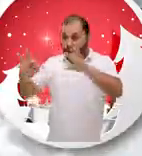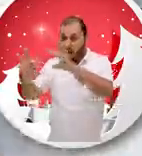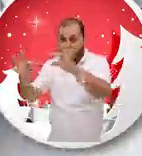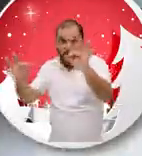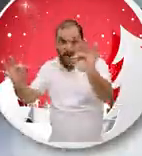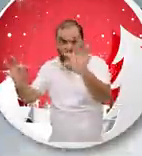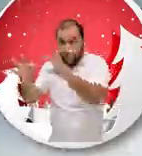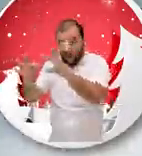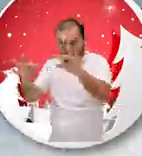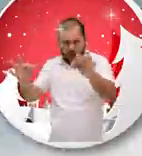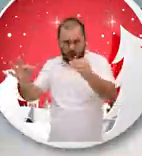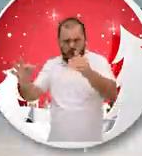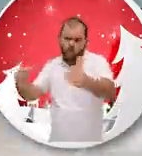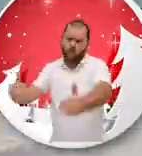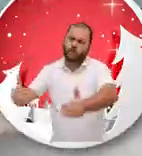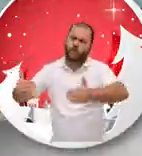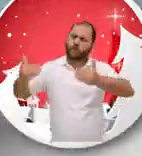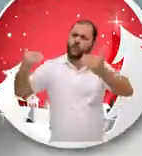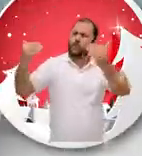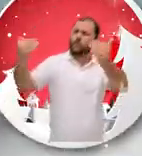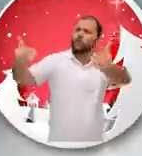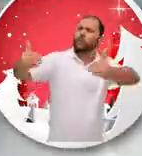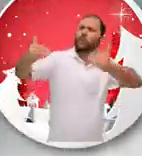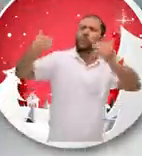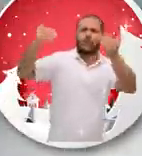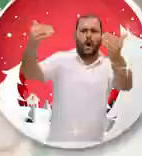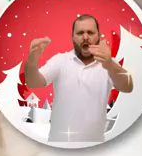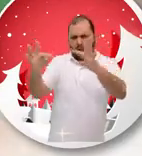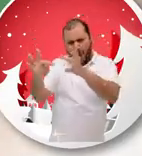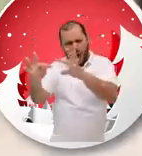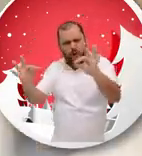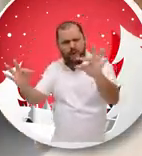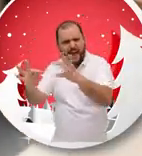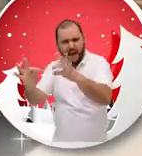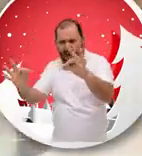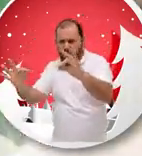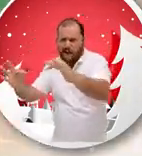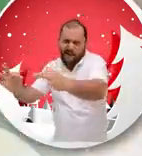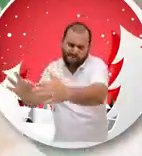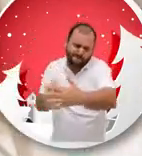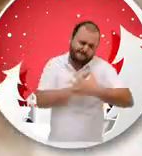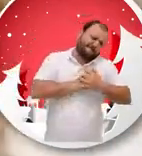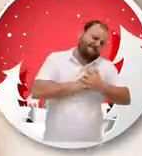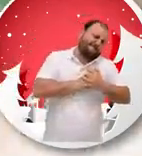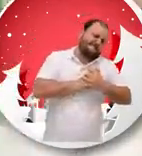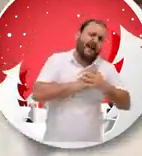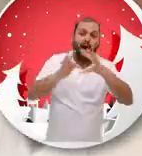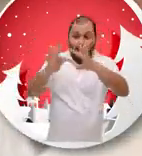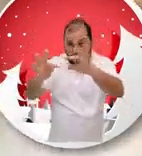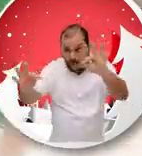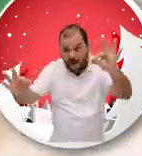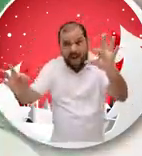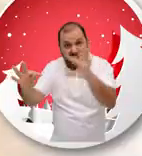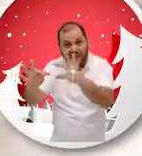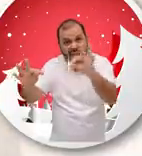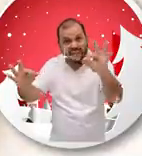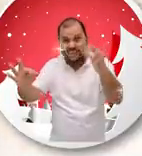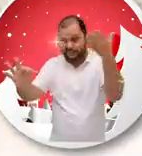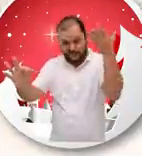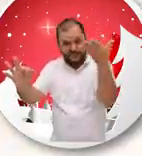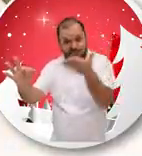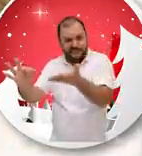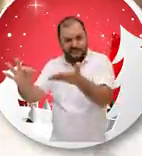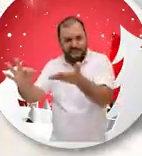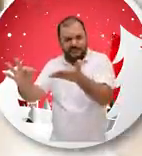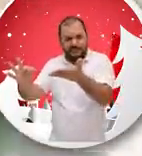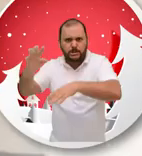ação. UFT está à nossa frente. UFT atinge o coração.